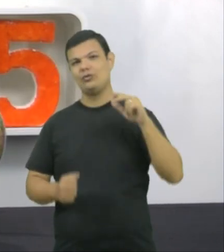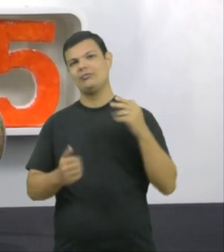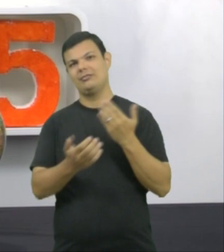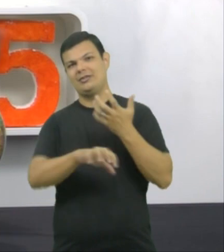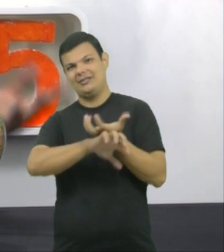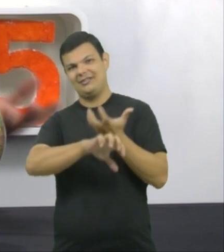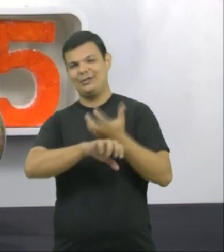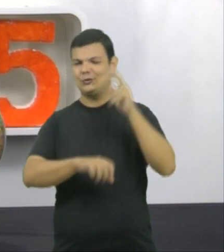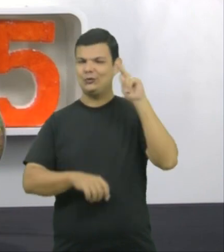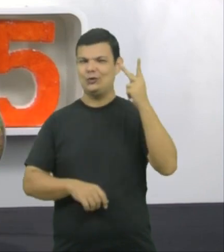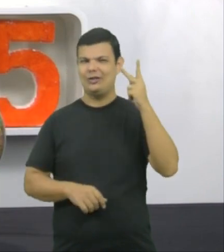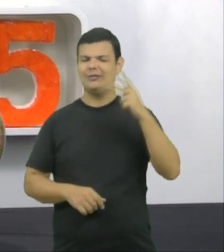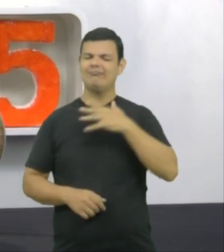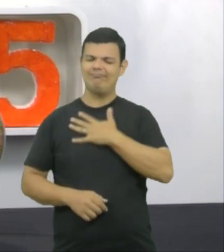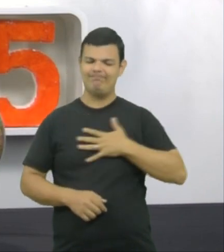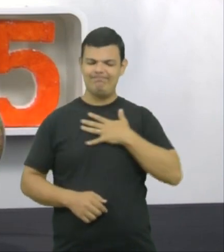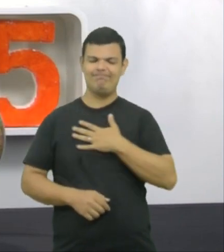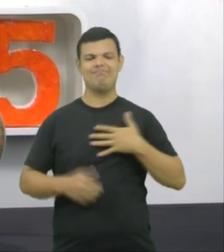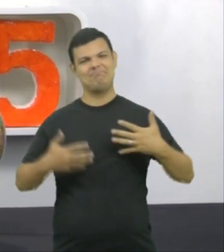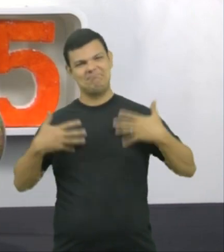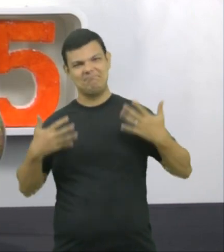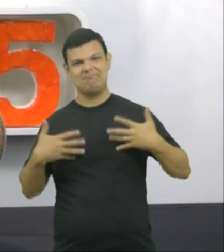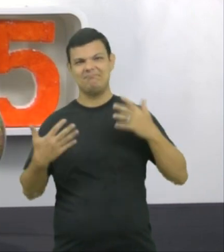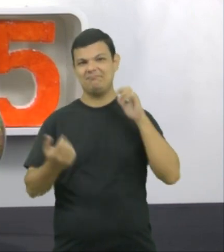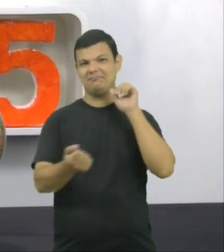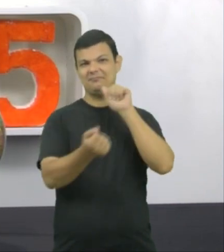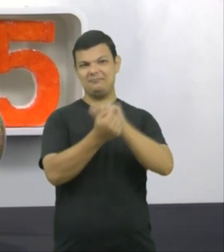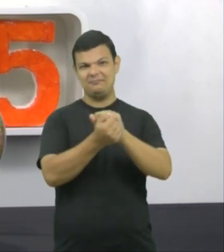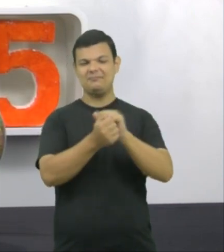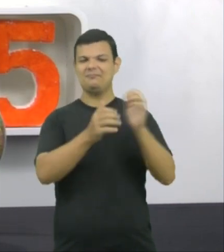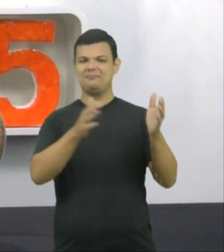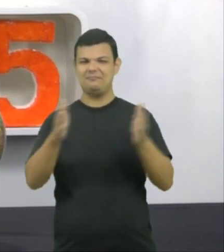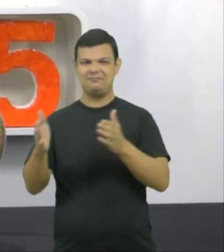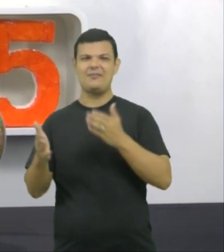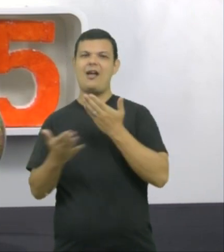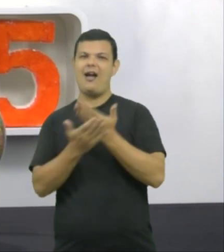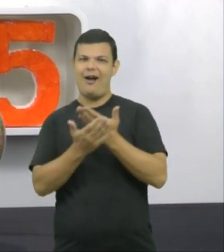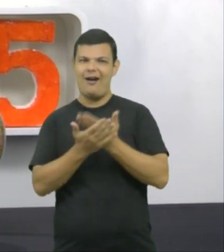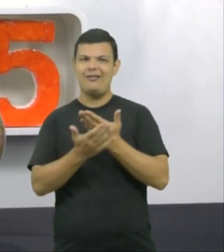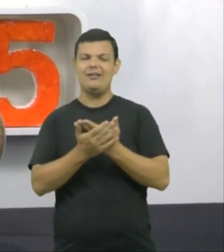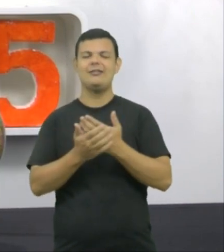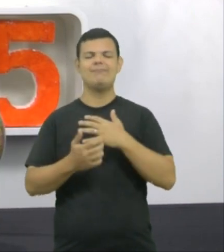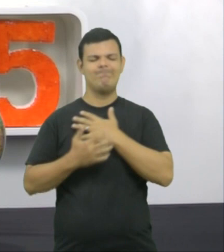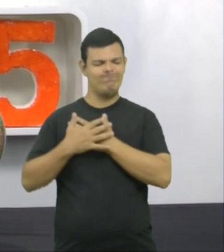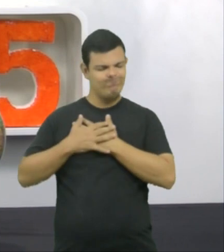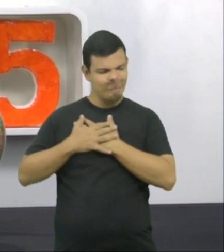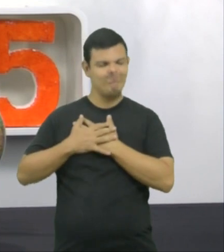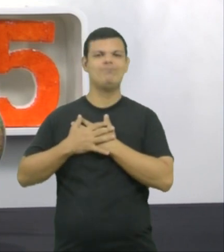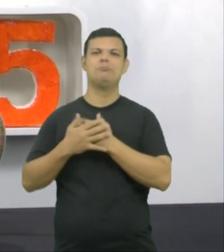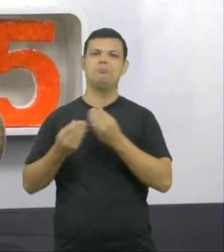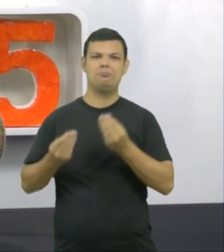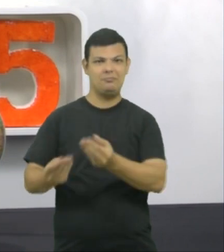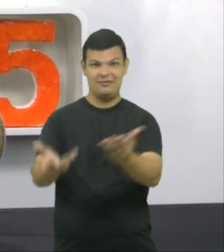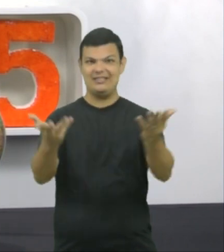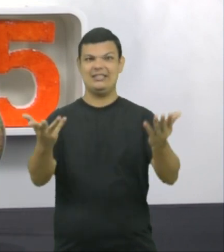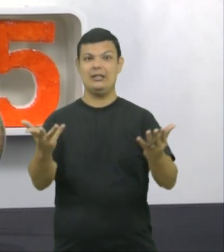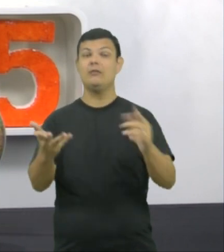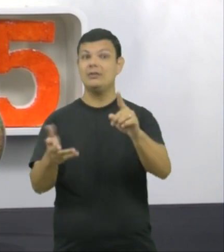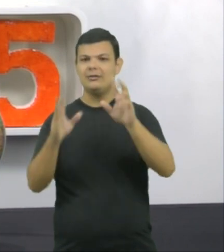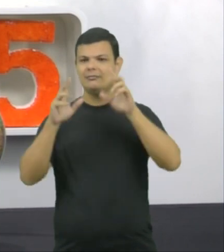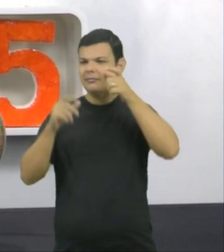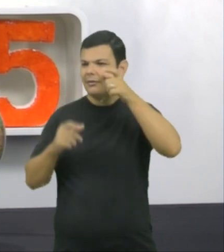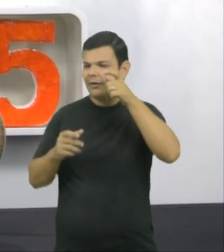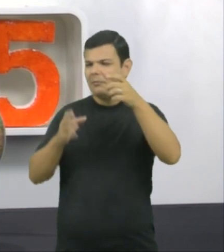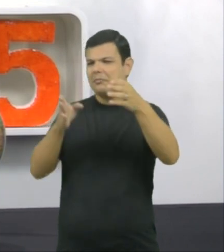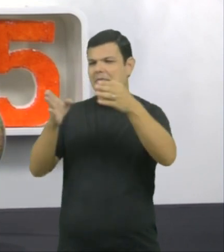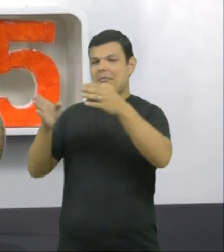com grande satisfação, grande alegria, que nós produzimos essas aulas com muito carinho para você que você possa nos acompanhar aí